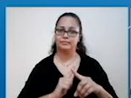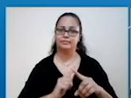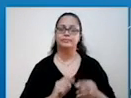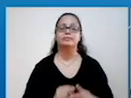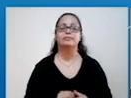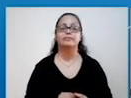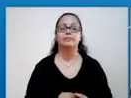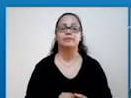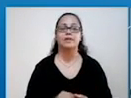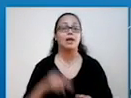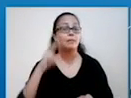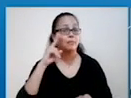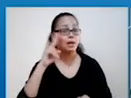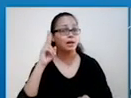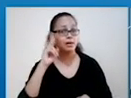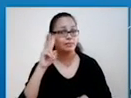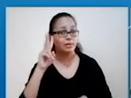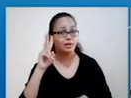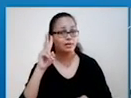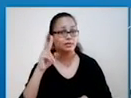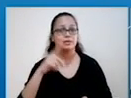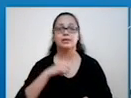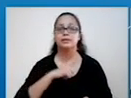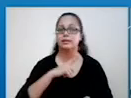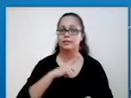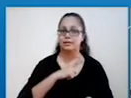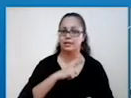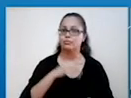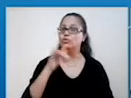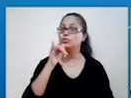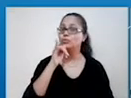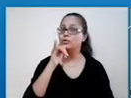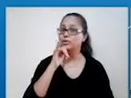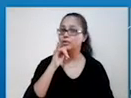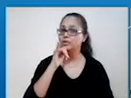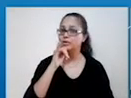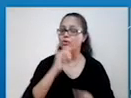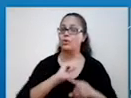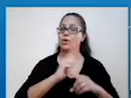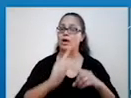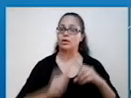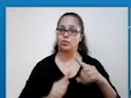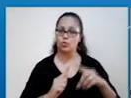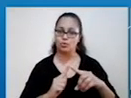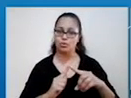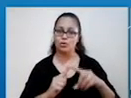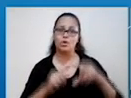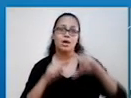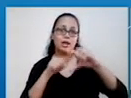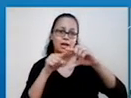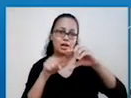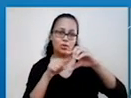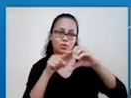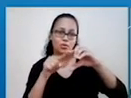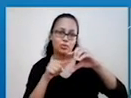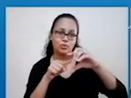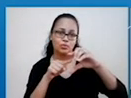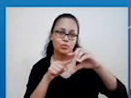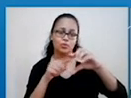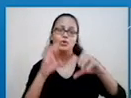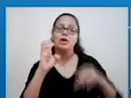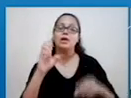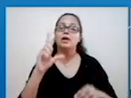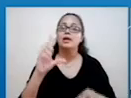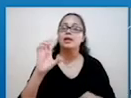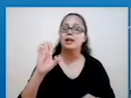Para recordarmos, aqui nós temos o modelo atômico, onde nós temos o núcleo e a eletrosfera. No